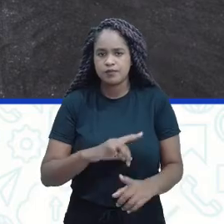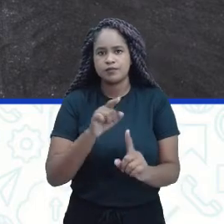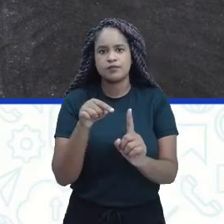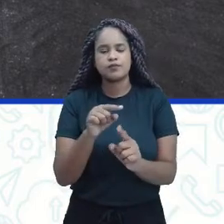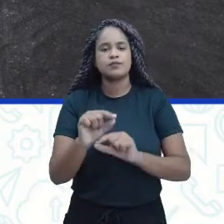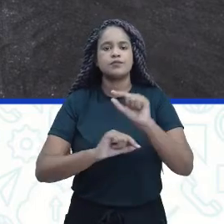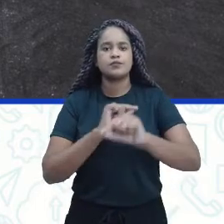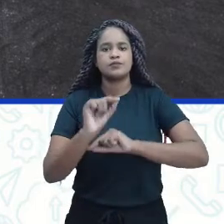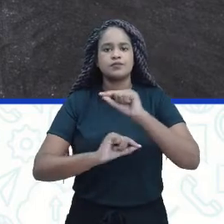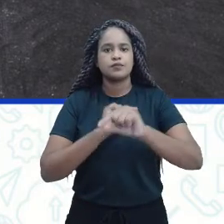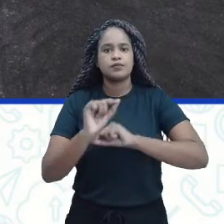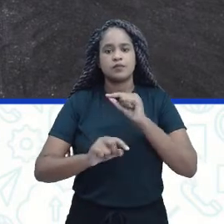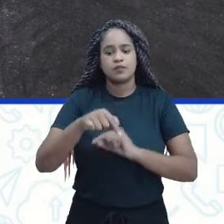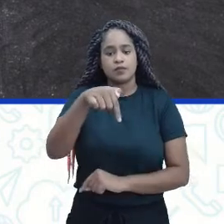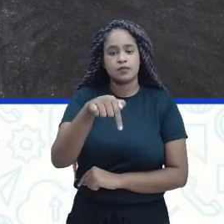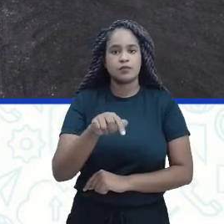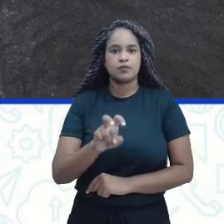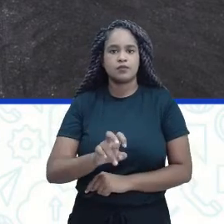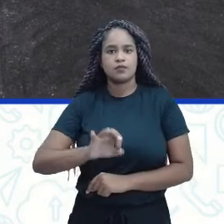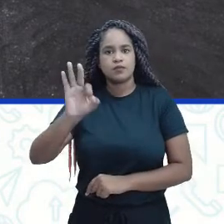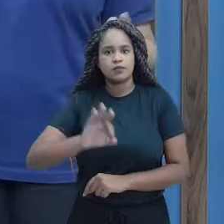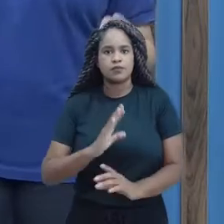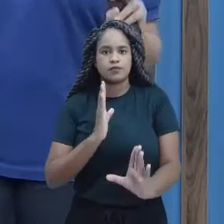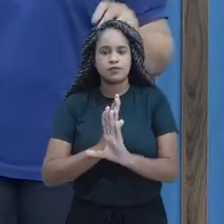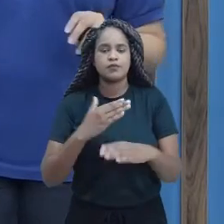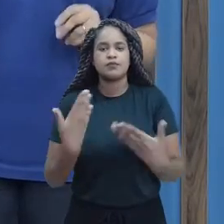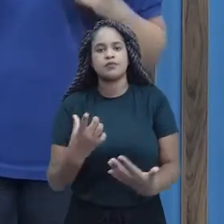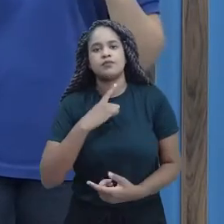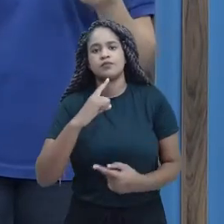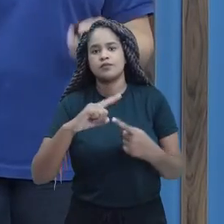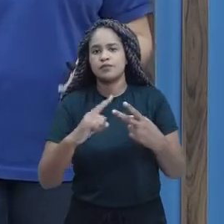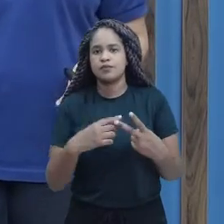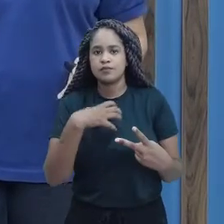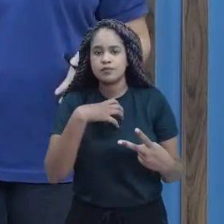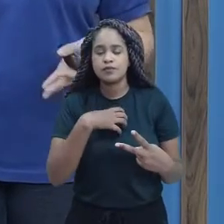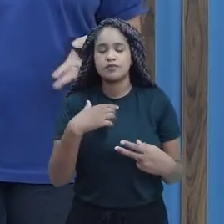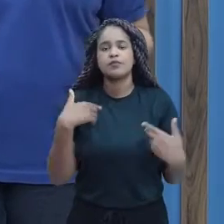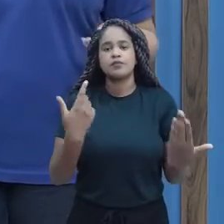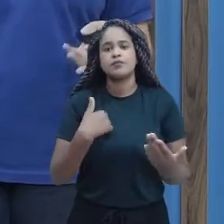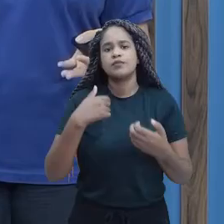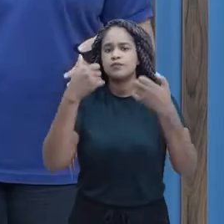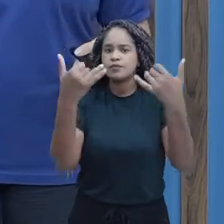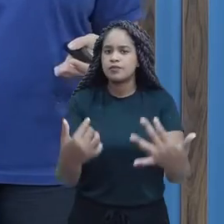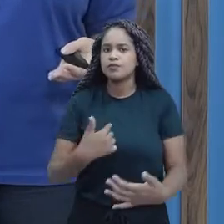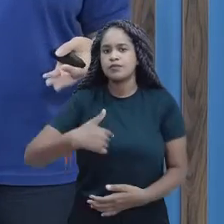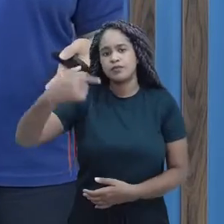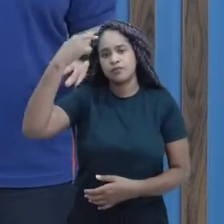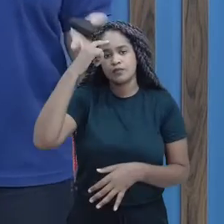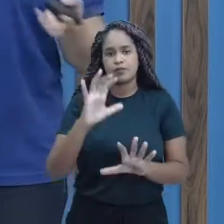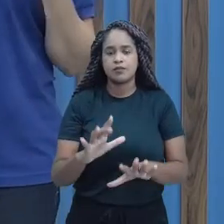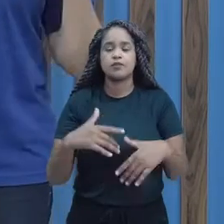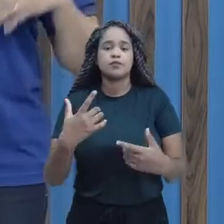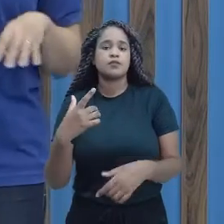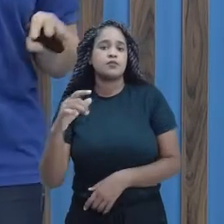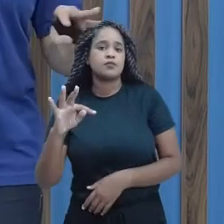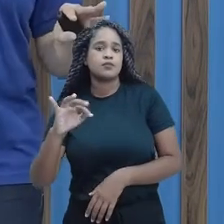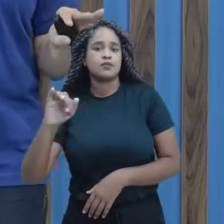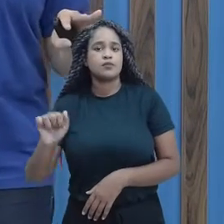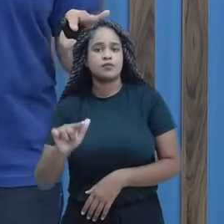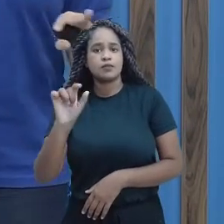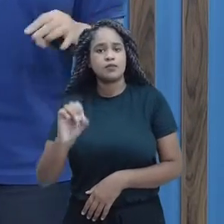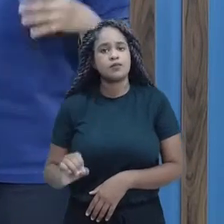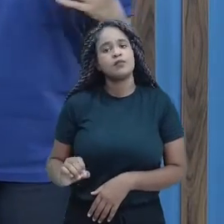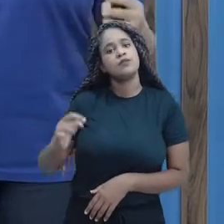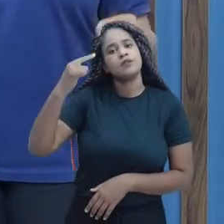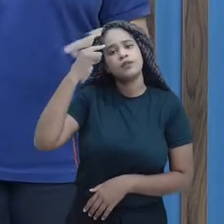essa relação do 75%? E a gente viu 2 maneiras. Até no momento que eu estava explicando, eu disse, olha, eu pensei de um jeito e Tiago pensou de outro,